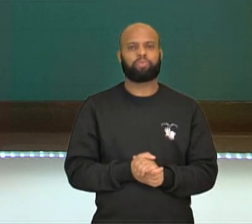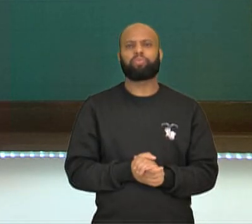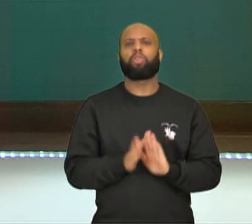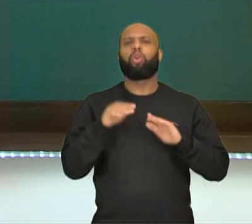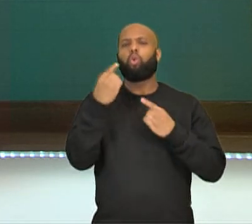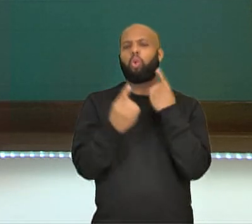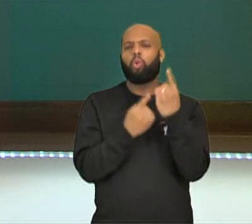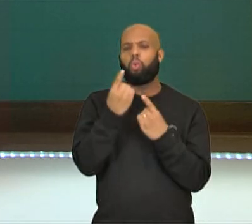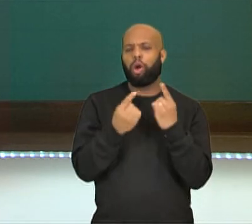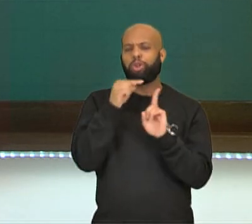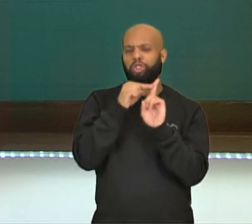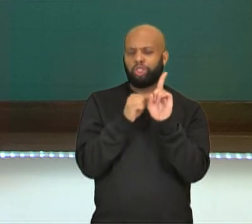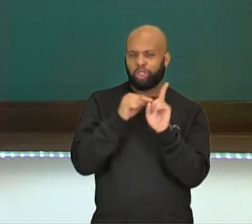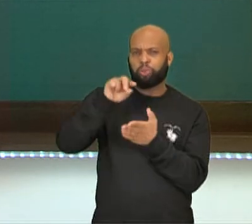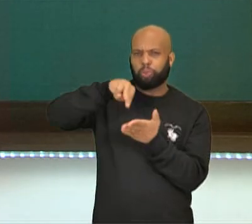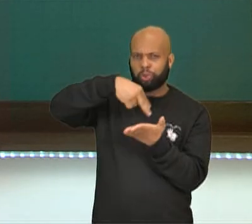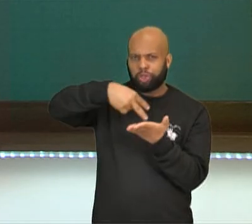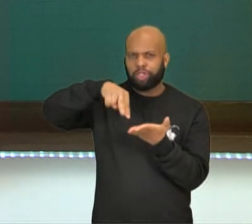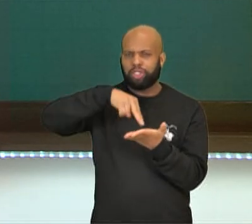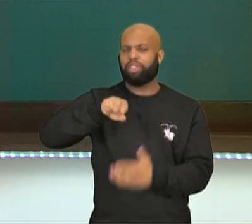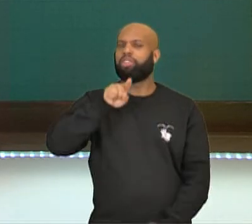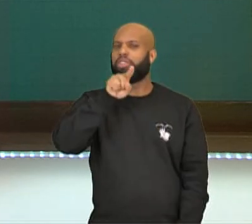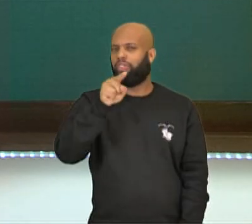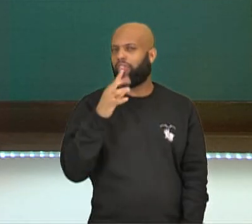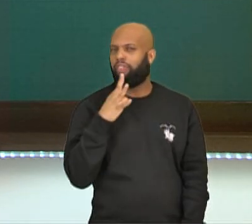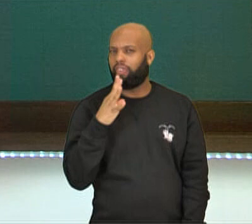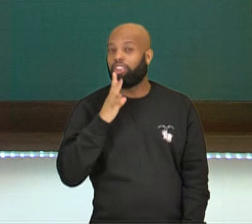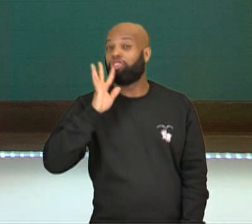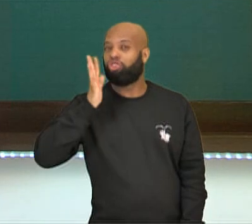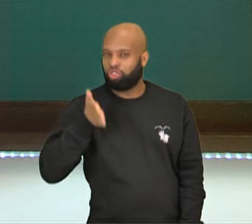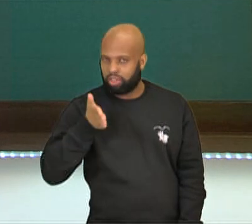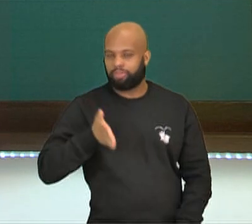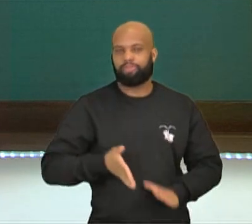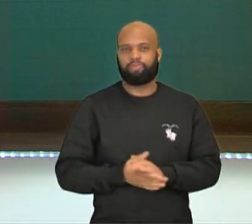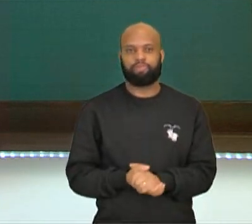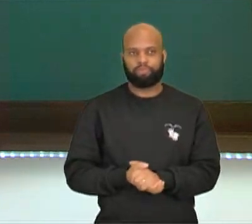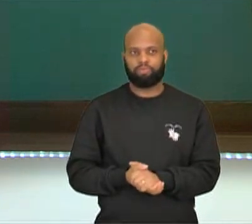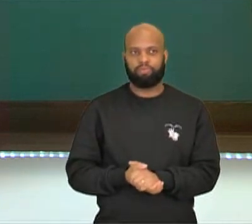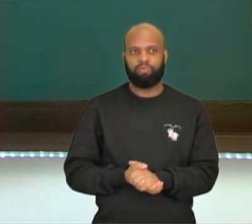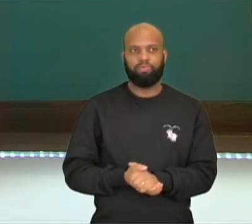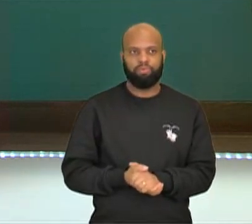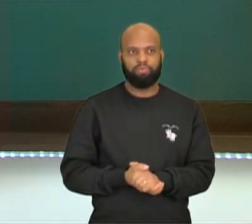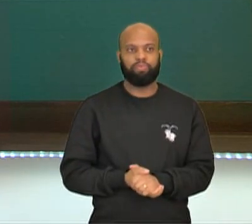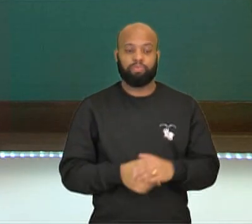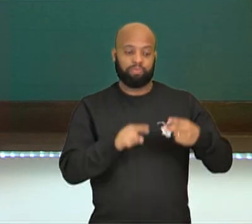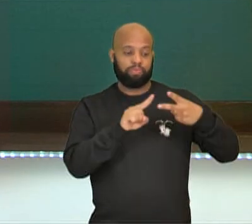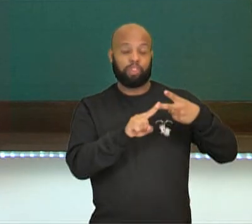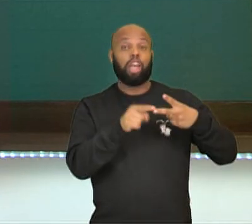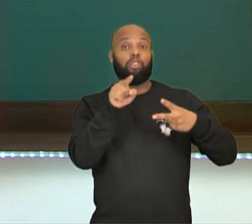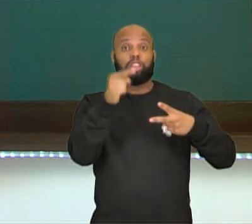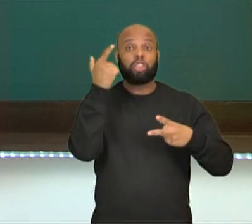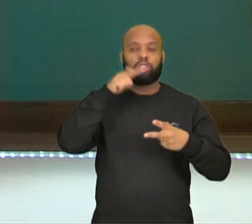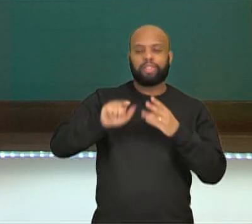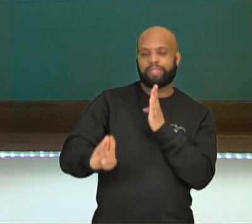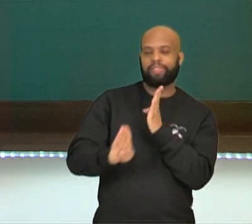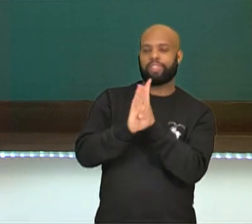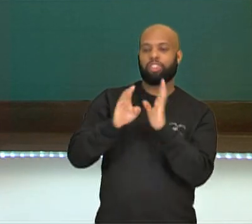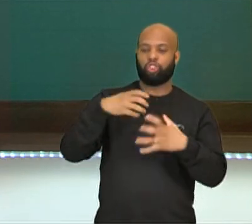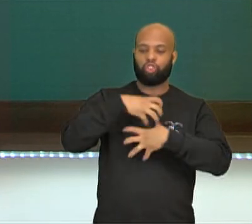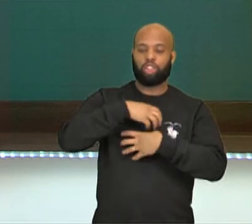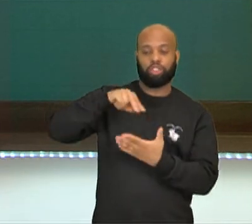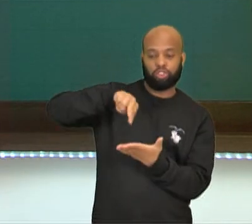de dança você conhece? Quais são os estilos de dança que você aí conhece? Consegue identificar o estilo de